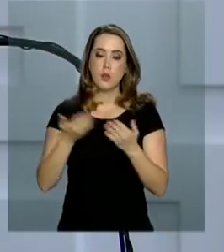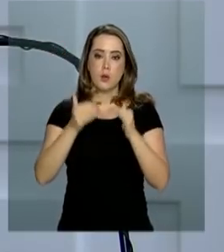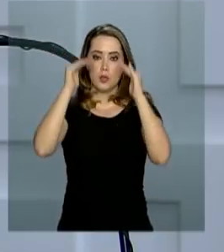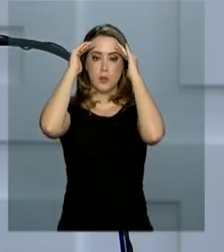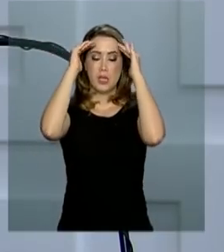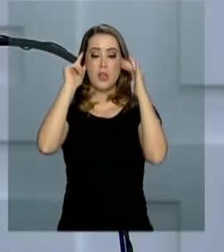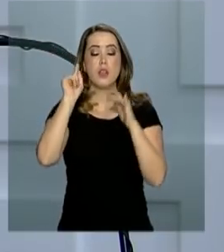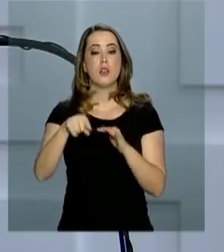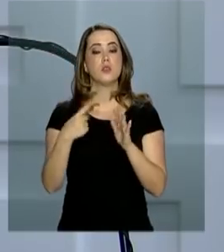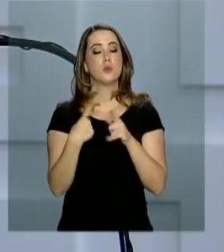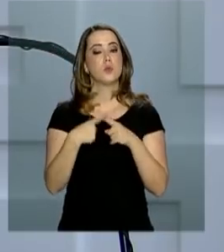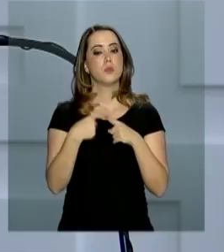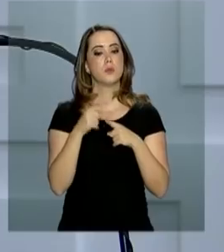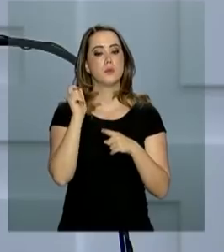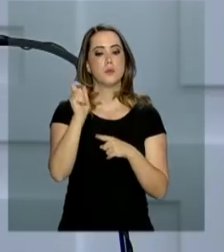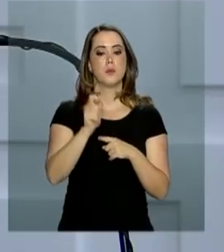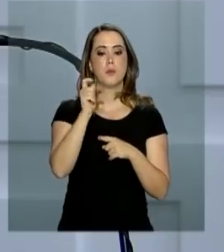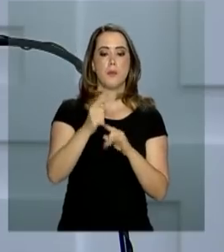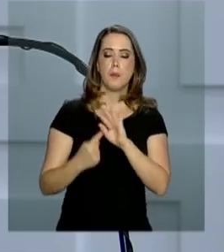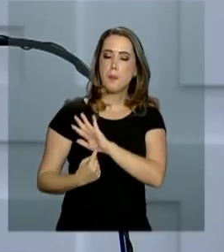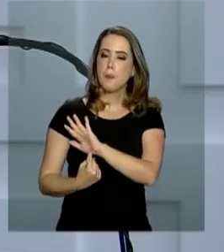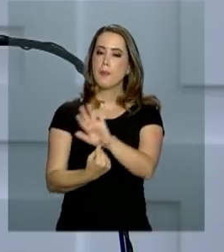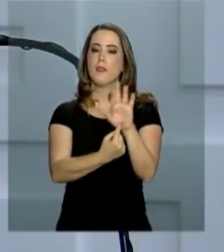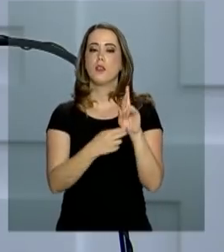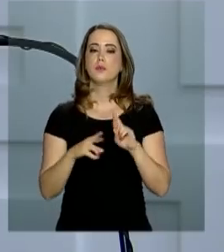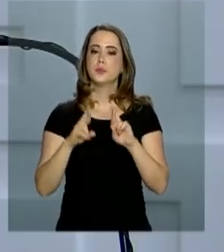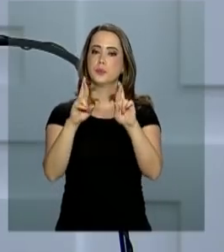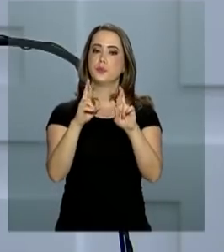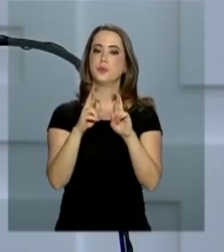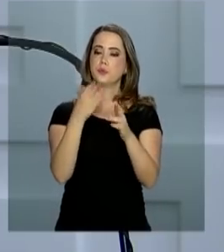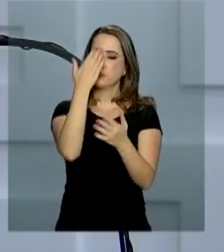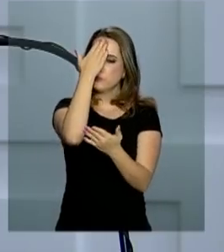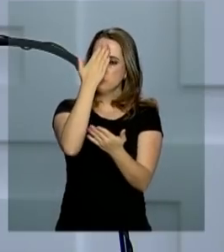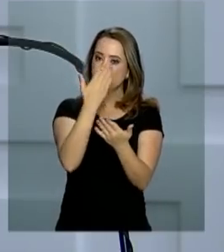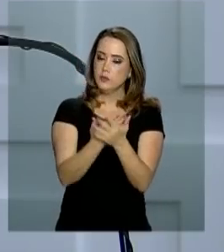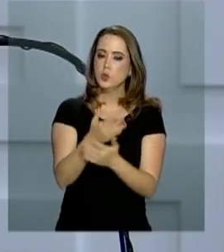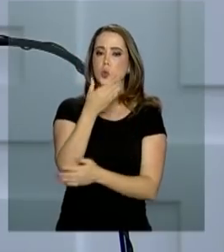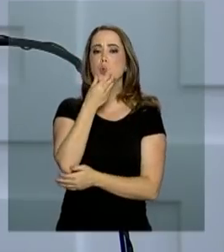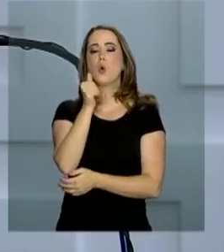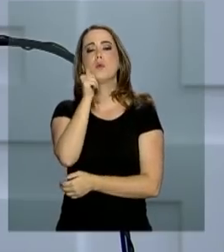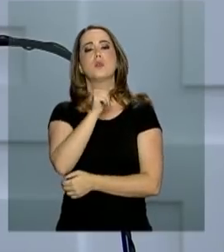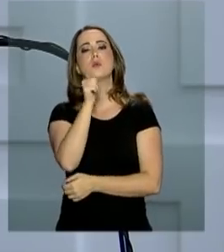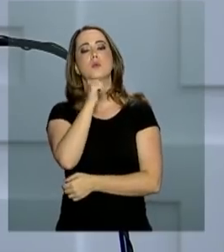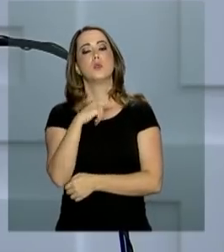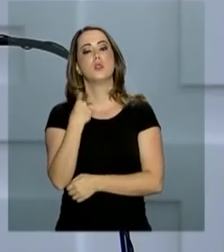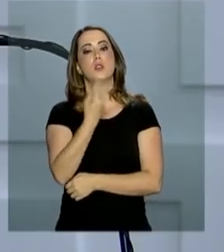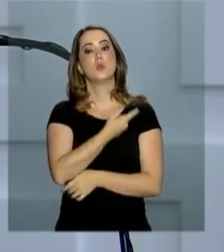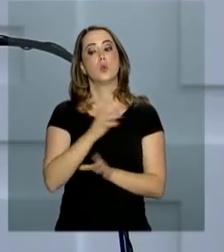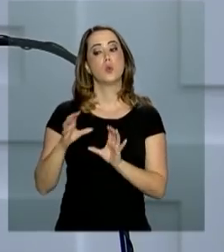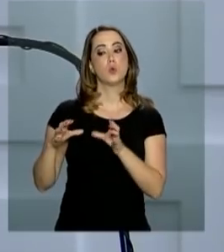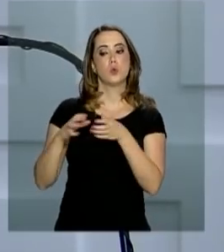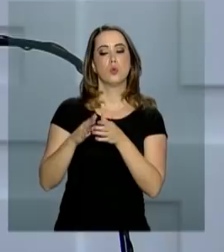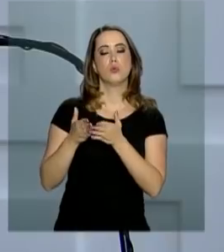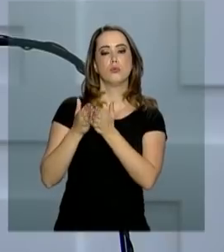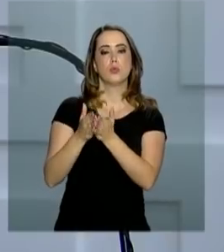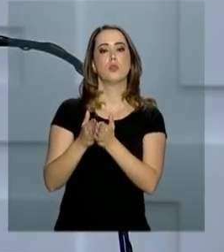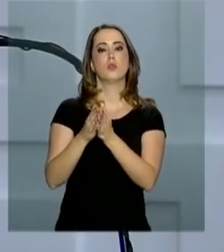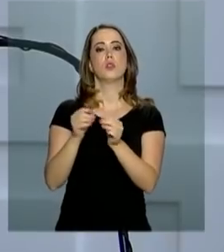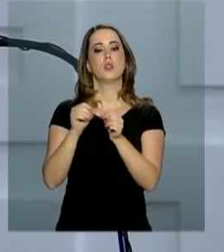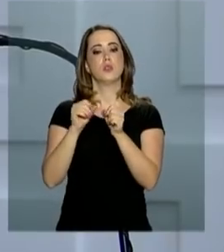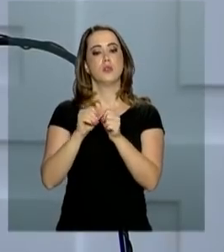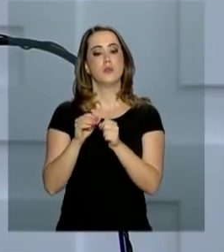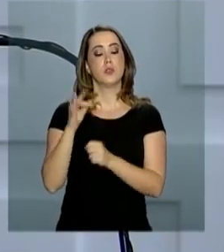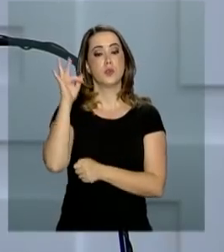homenagem faz-se propícia para externar a esperança e a confiança dos homens e mulheres de nossa instituição nos feitos do porvir.